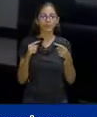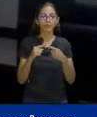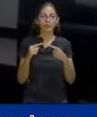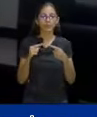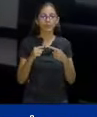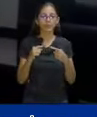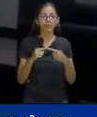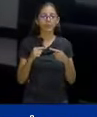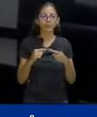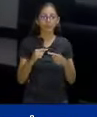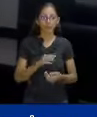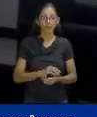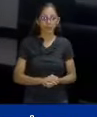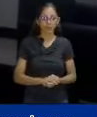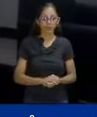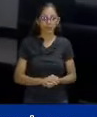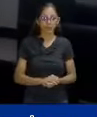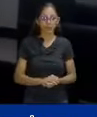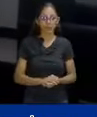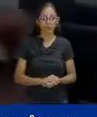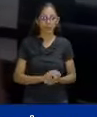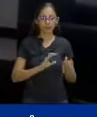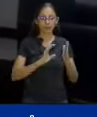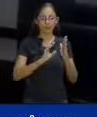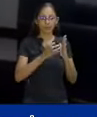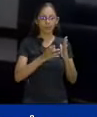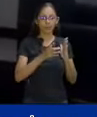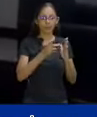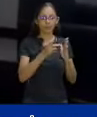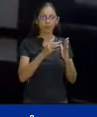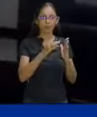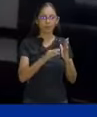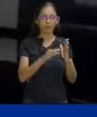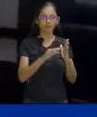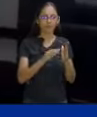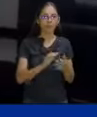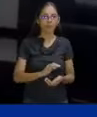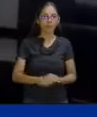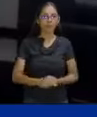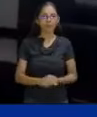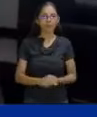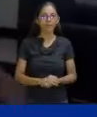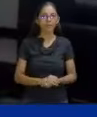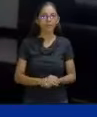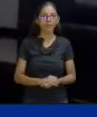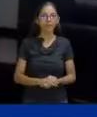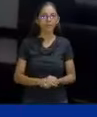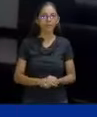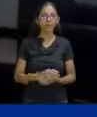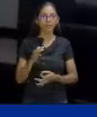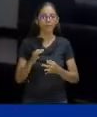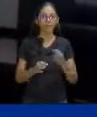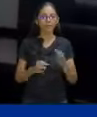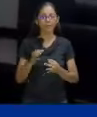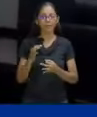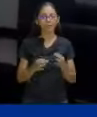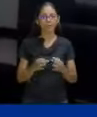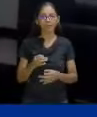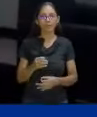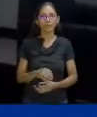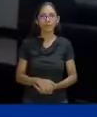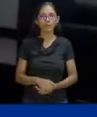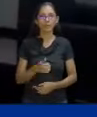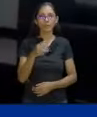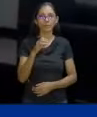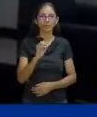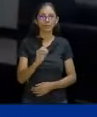castanhos escuros, curtos, curtíssimos nas laterais, usa óculos de armação escura, tem barba escanalada, castanho escuro, traje toque terno preto